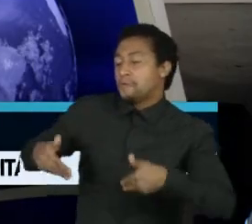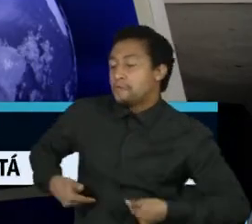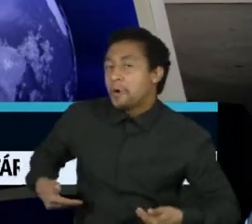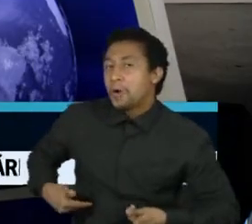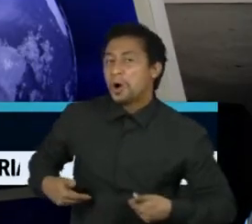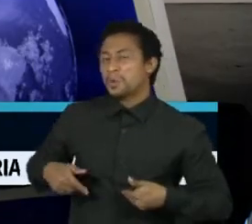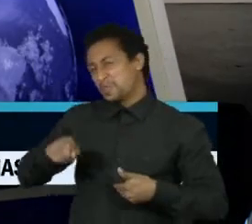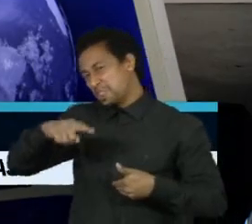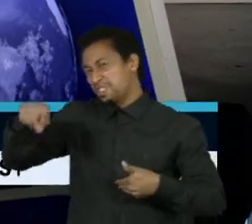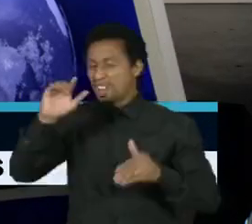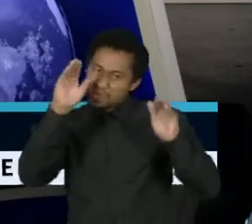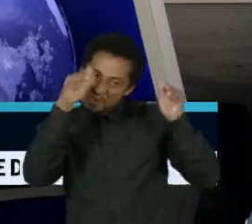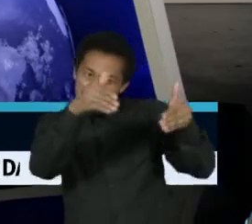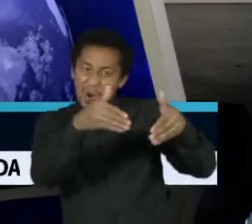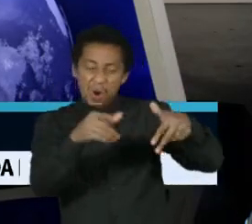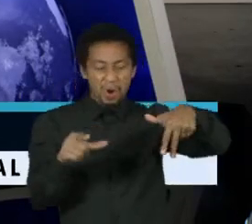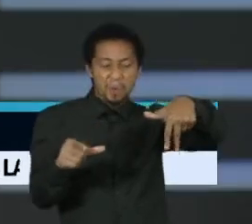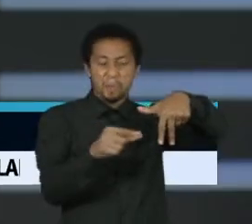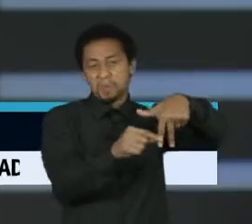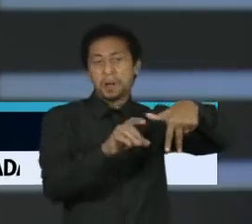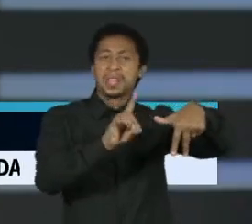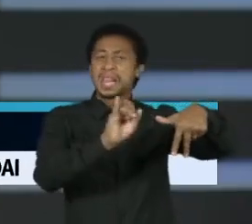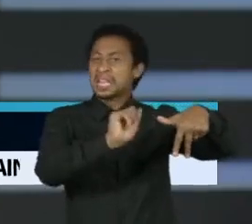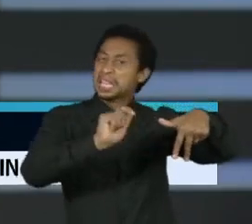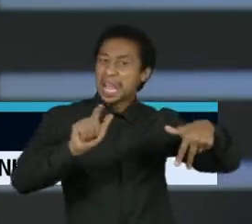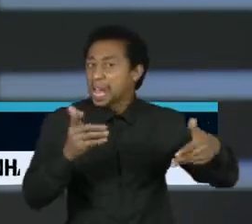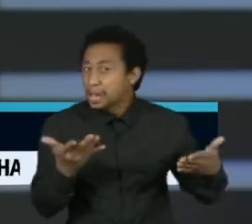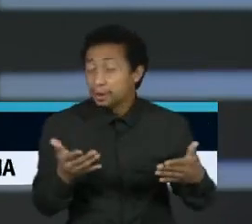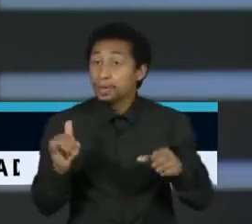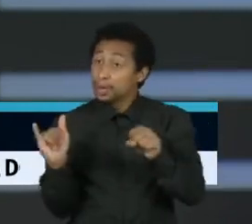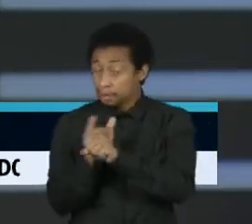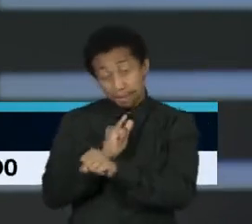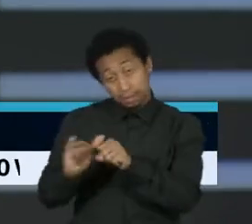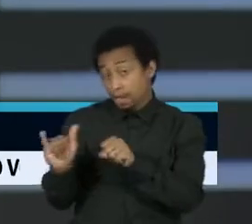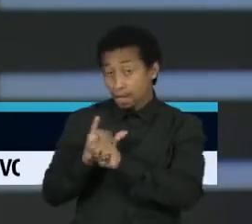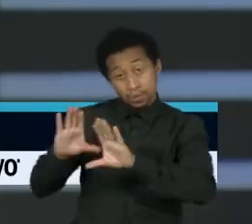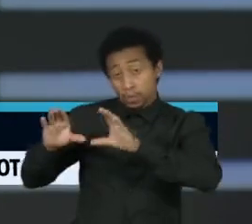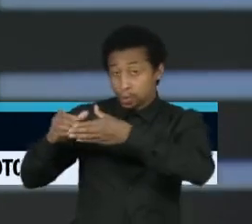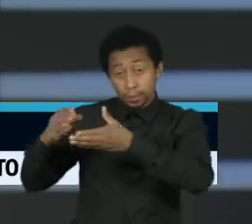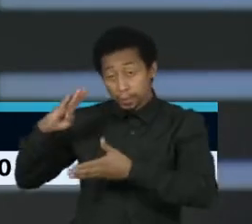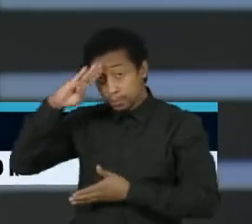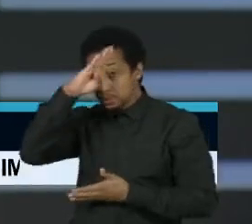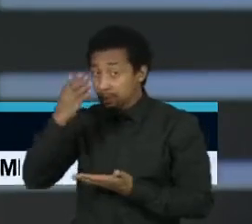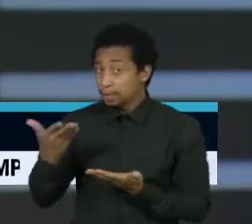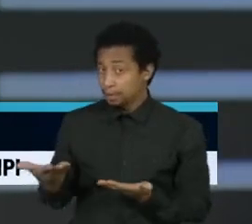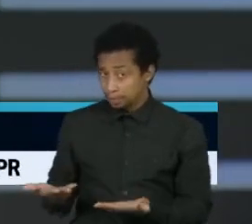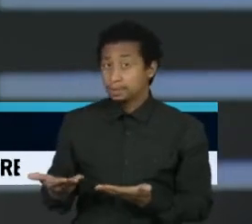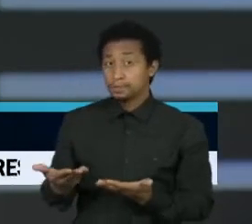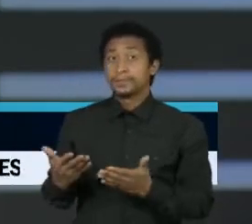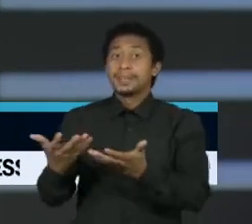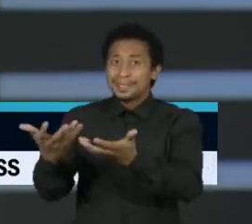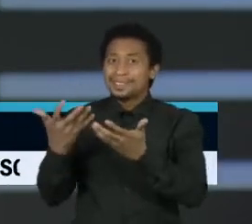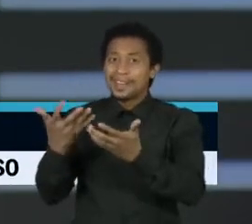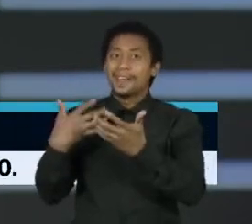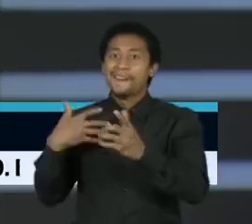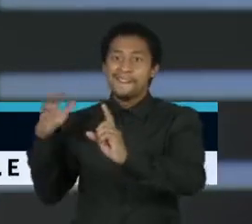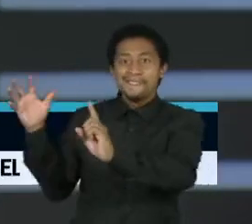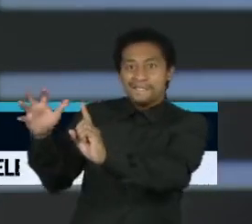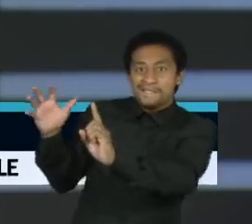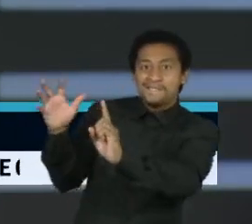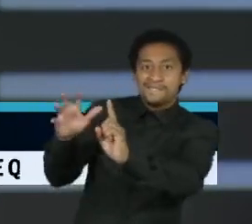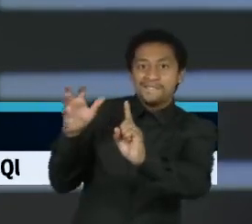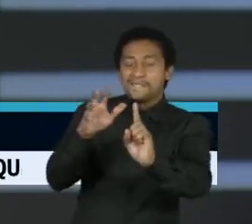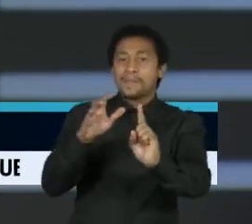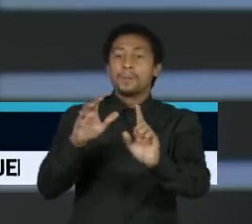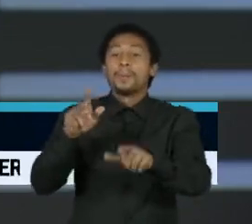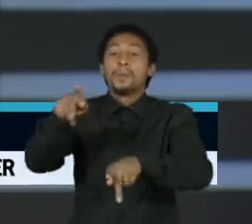mais uma cortina de fumaça. Existe um método do bolsonarismo que é gerar uma